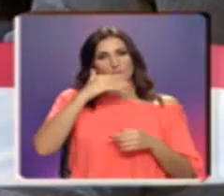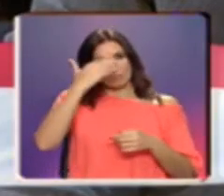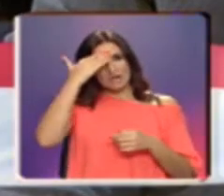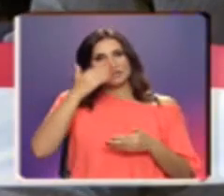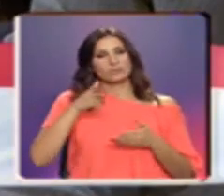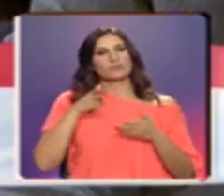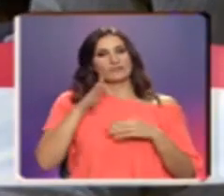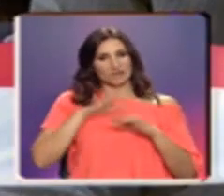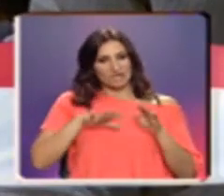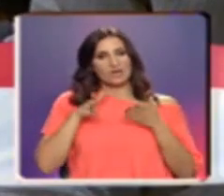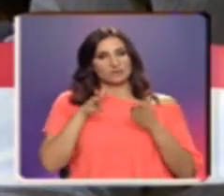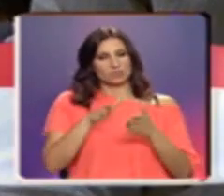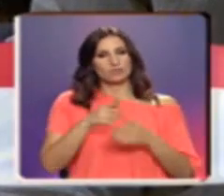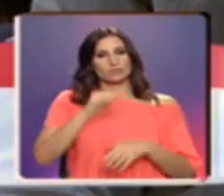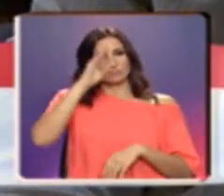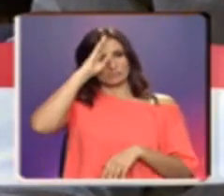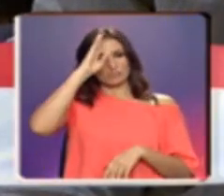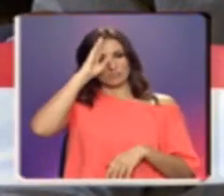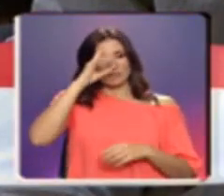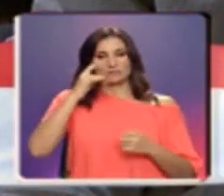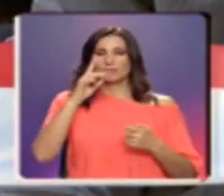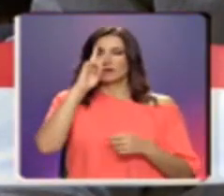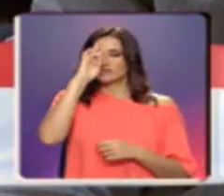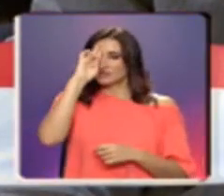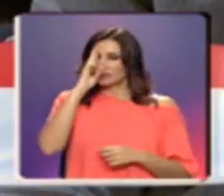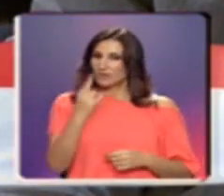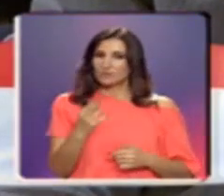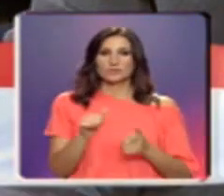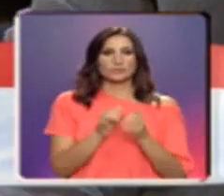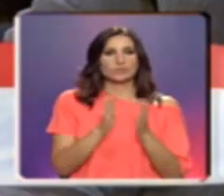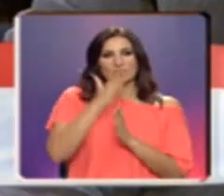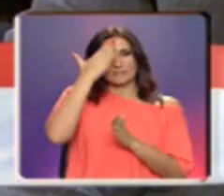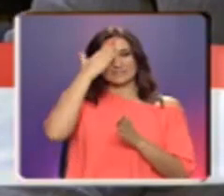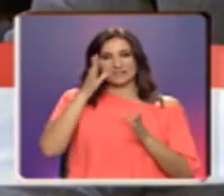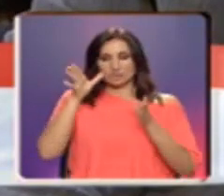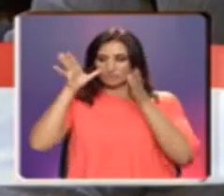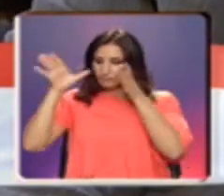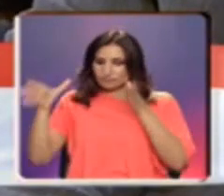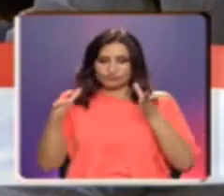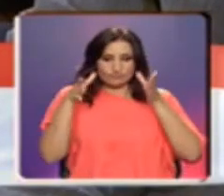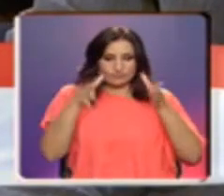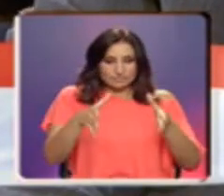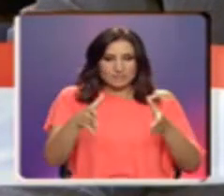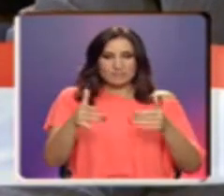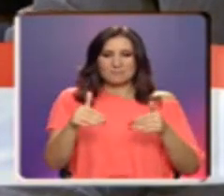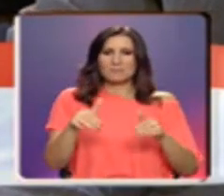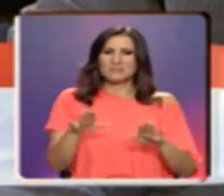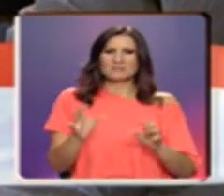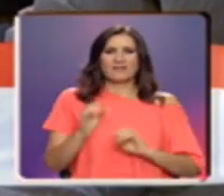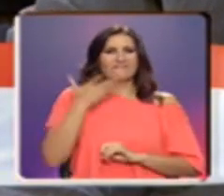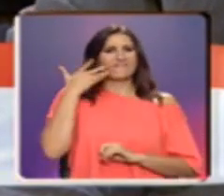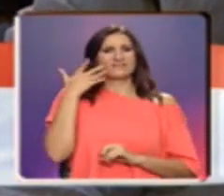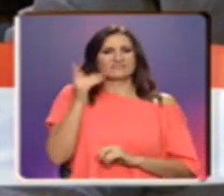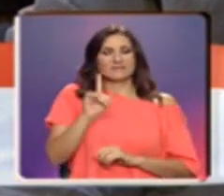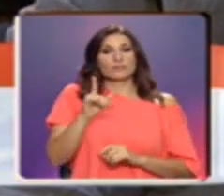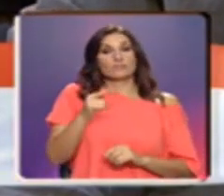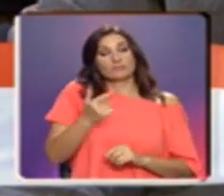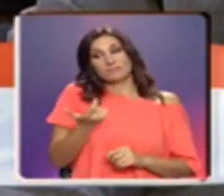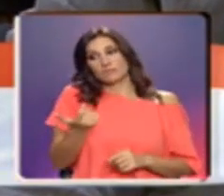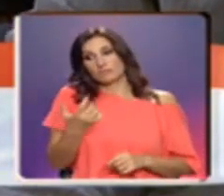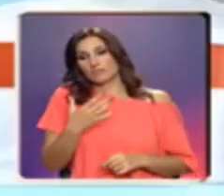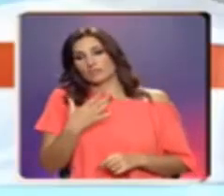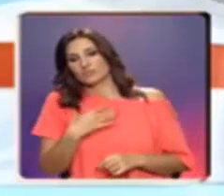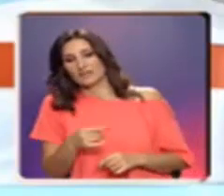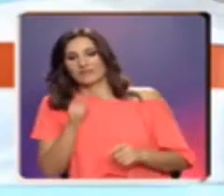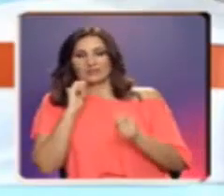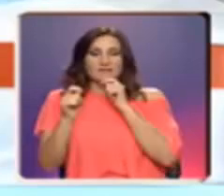faço com todo o empenho das minhas capacidades. Mas não tenho, se calhar isso eu gostaria muito mais das